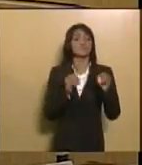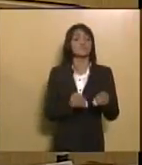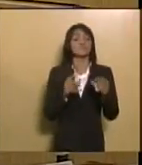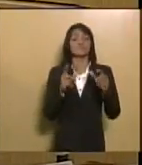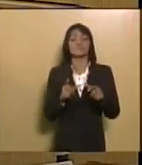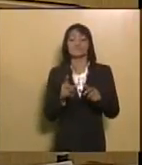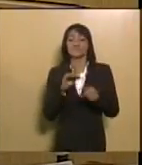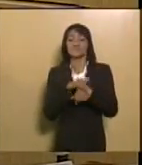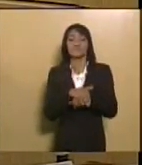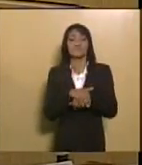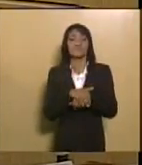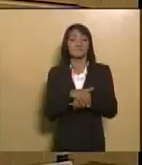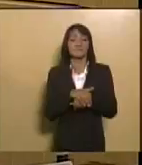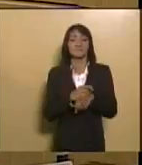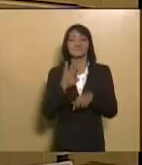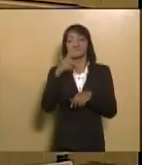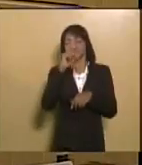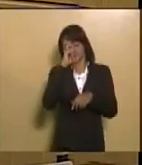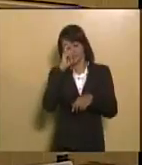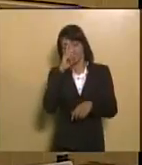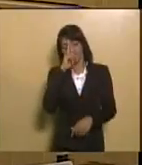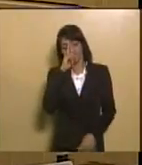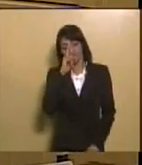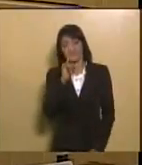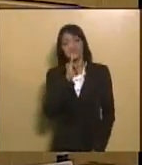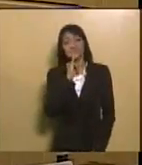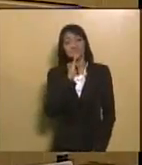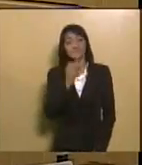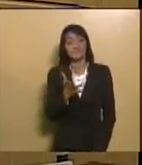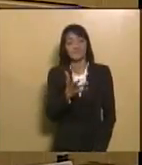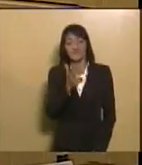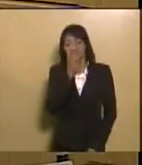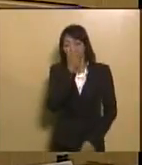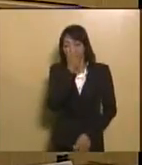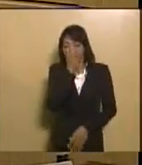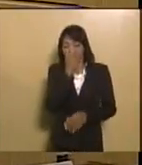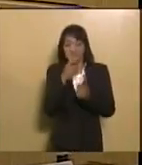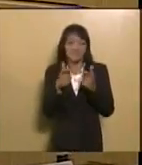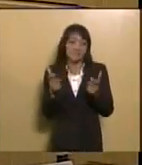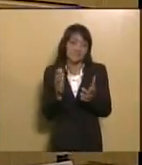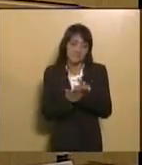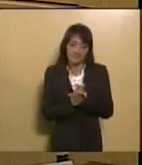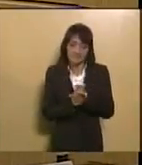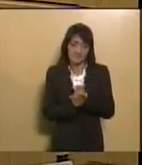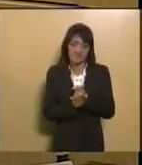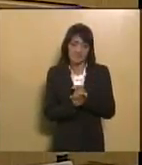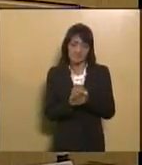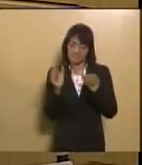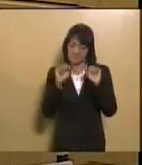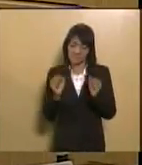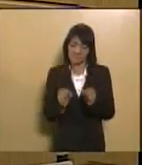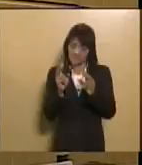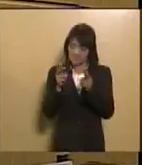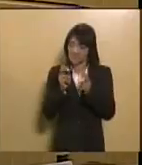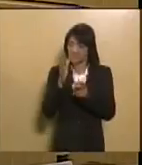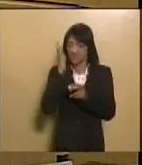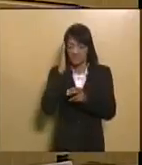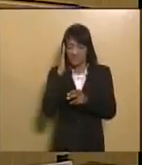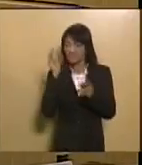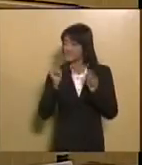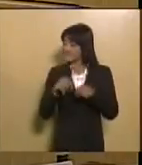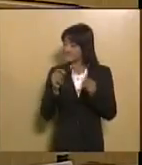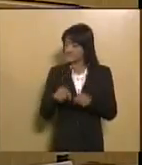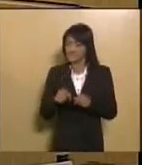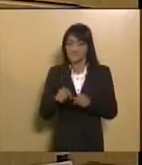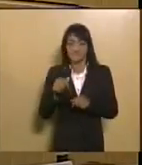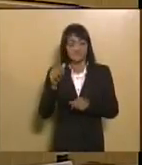nas noites para o hospital de Itabaiana, superlotando o sistema, dificultando algo que a gente vê e que entende que poderia ser conduzido